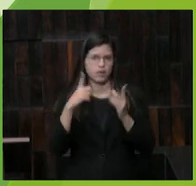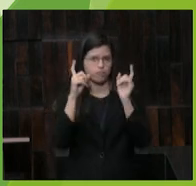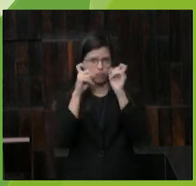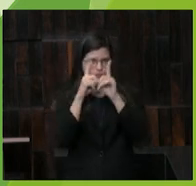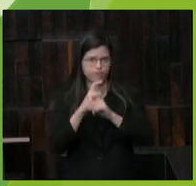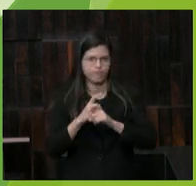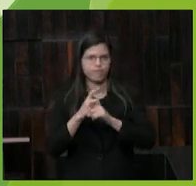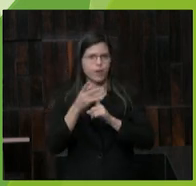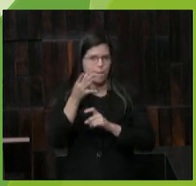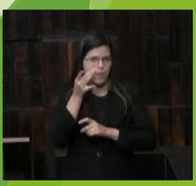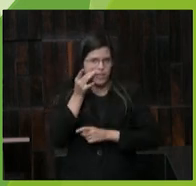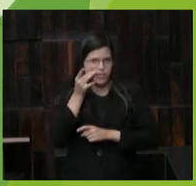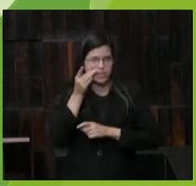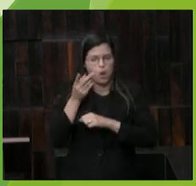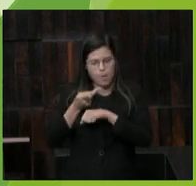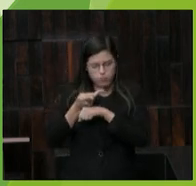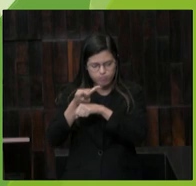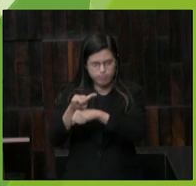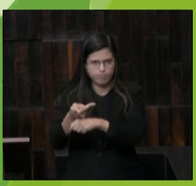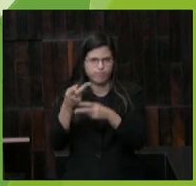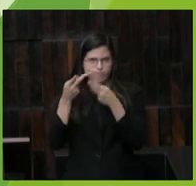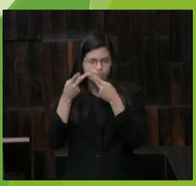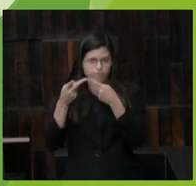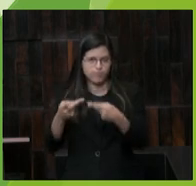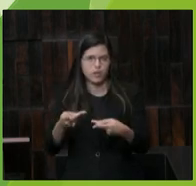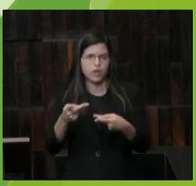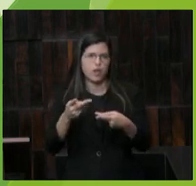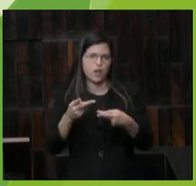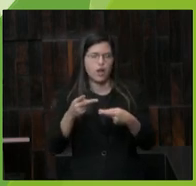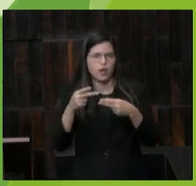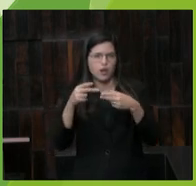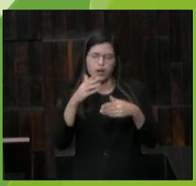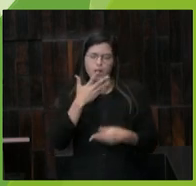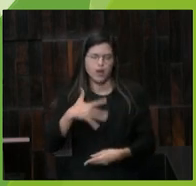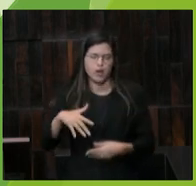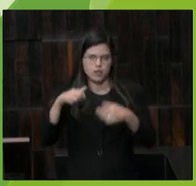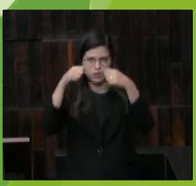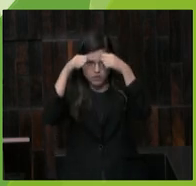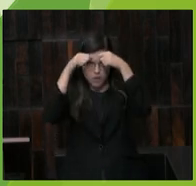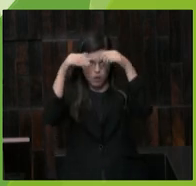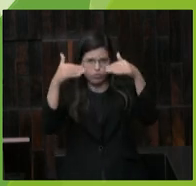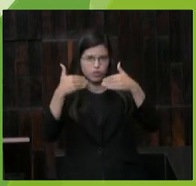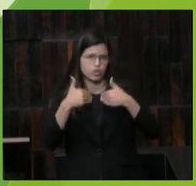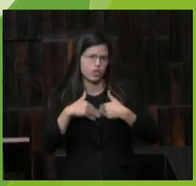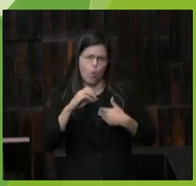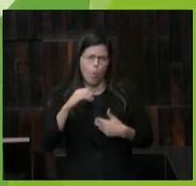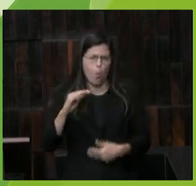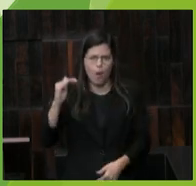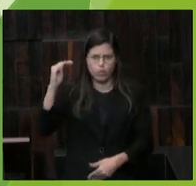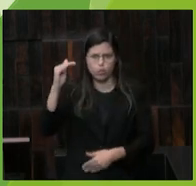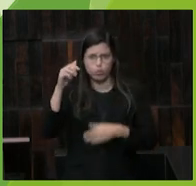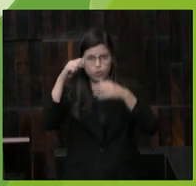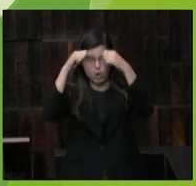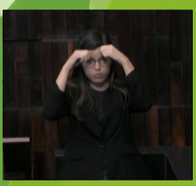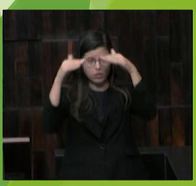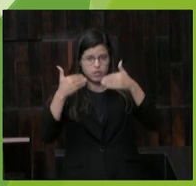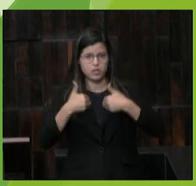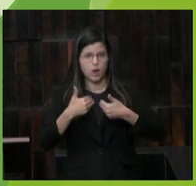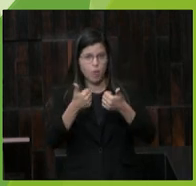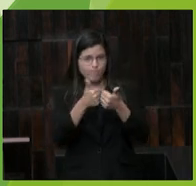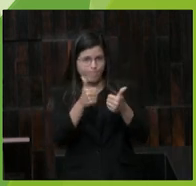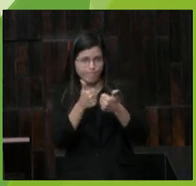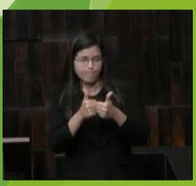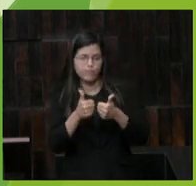ao núcleo, que uma criança autista ou até um adulto autista, às vezes, enfrentar o transporte público para vir fazer um atendimento, isso